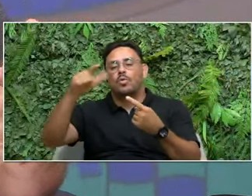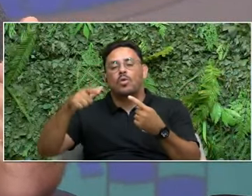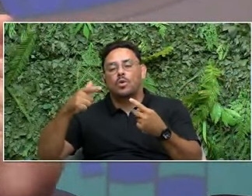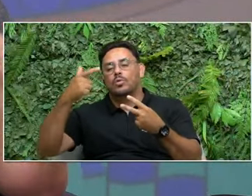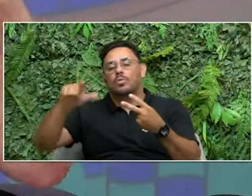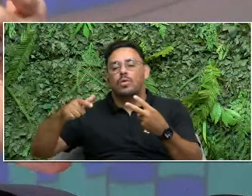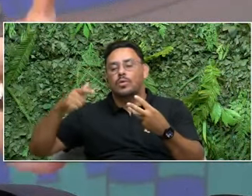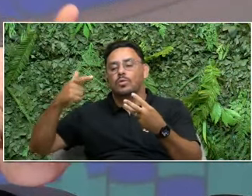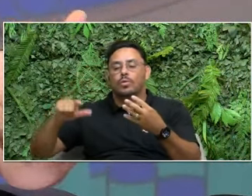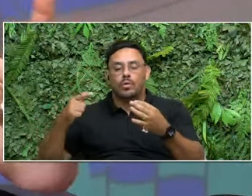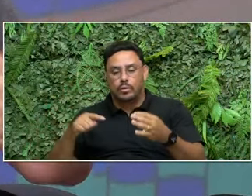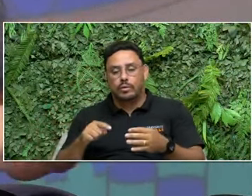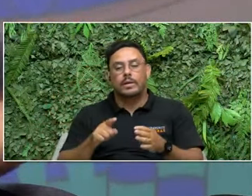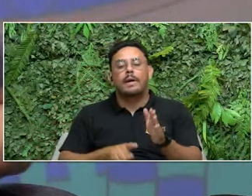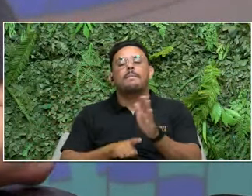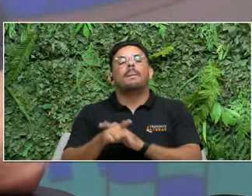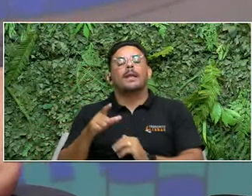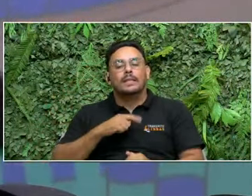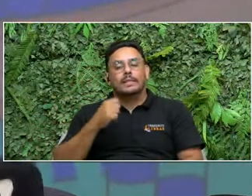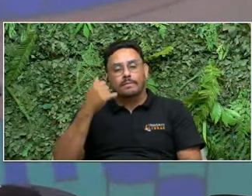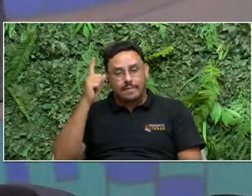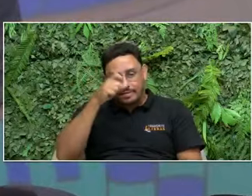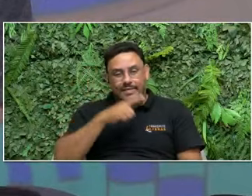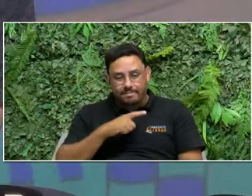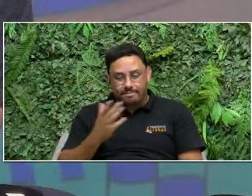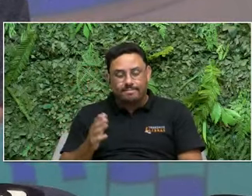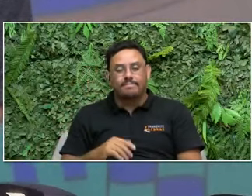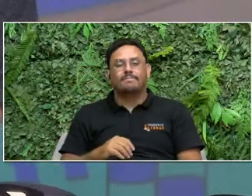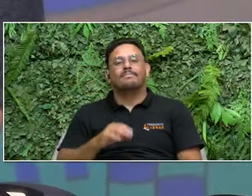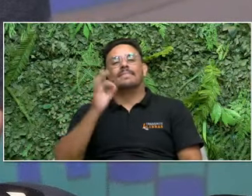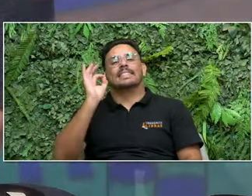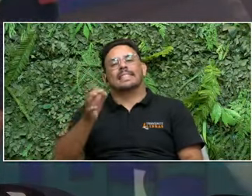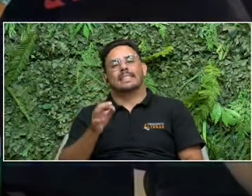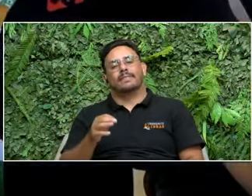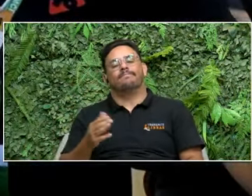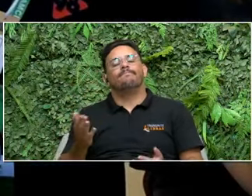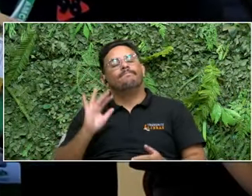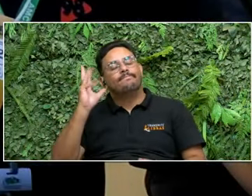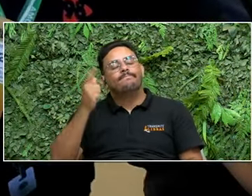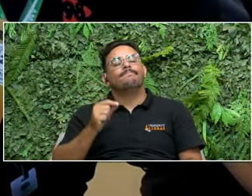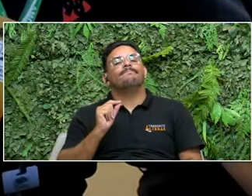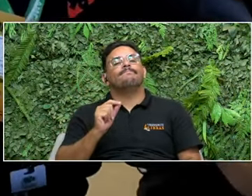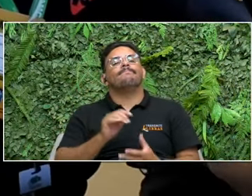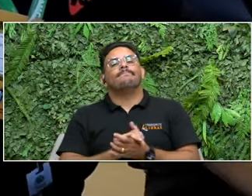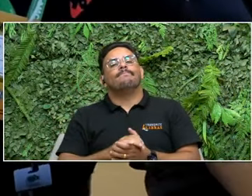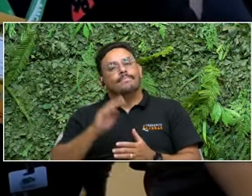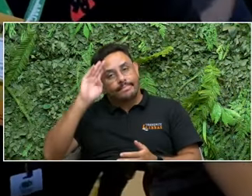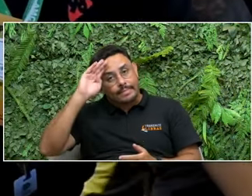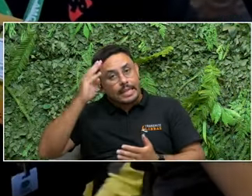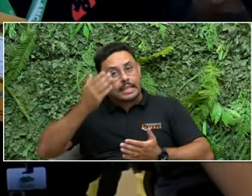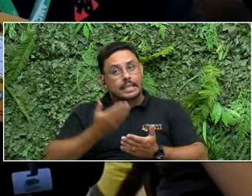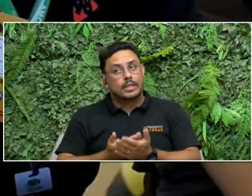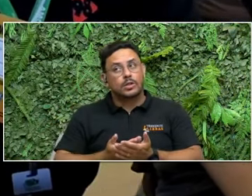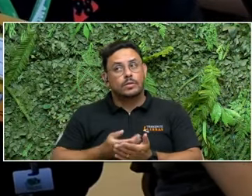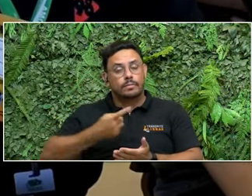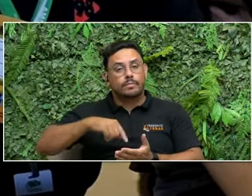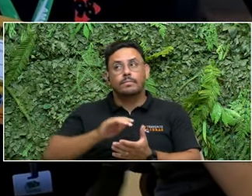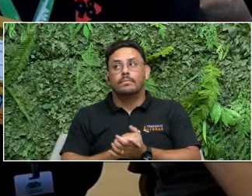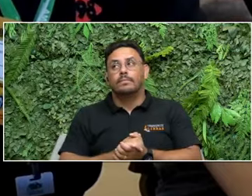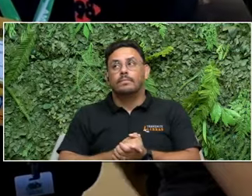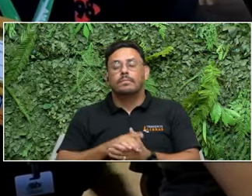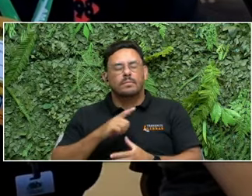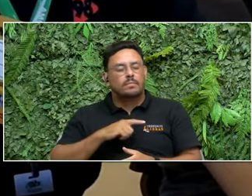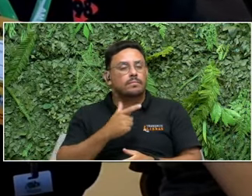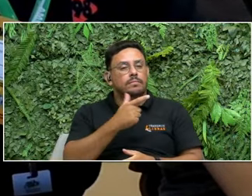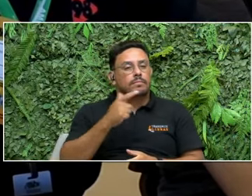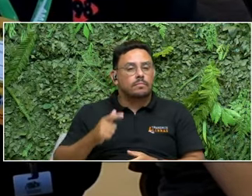temporada Esse é um dos Desafios que ele tem certamente Bob e eu acho que sim eu acredito mesmo a